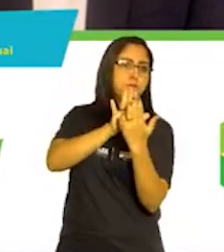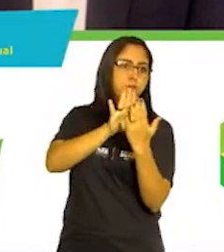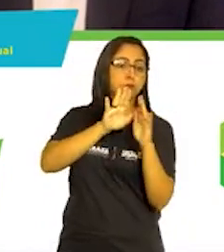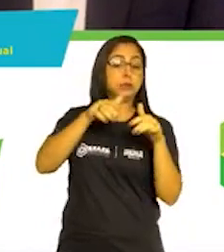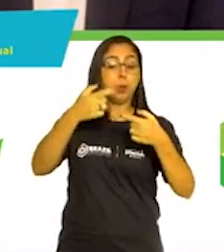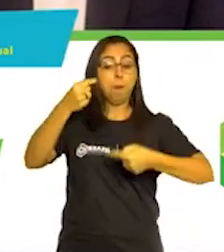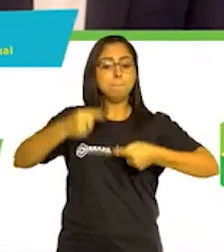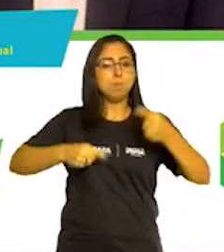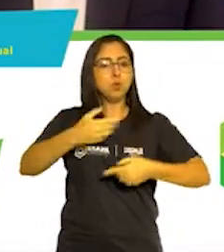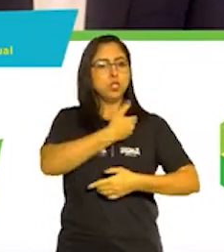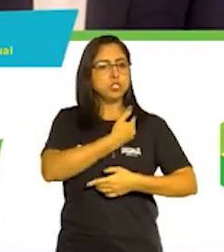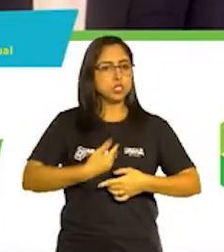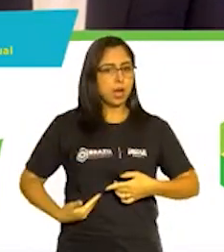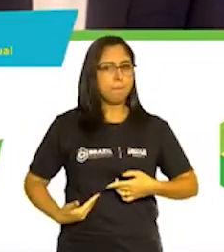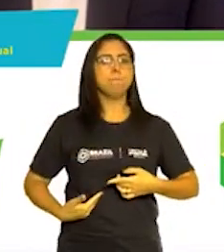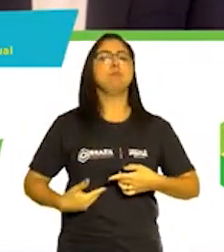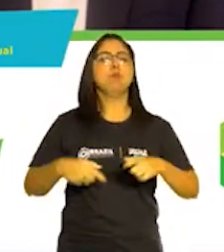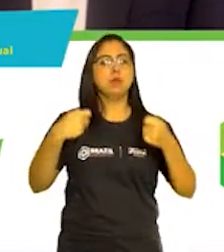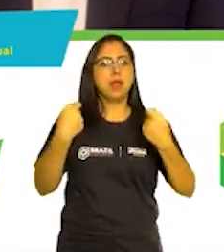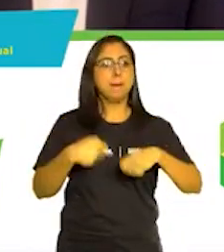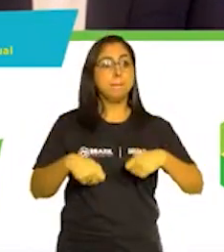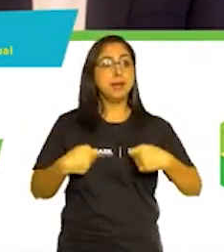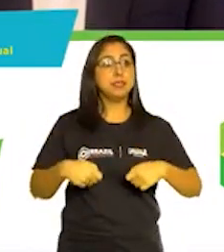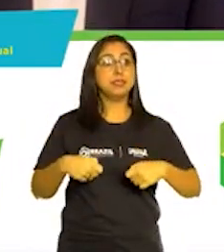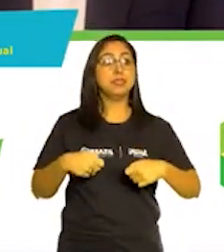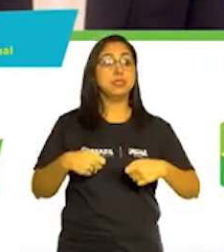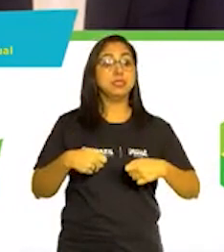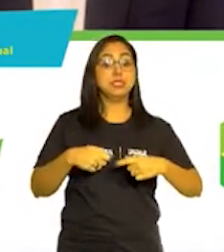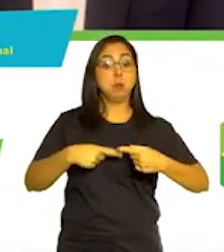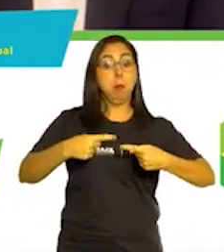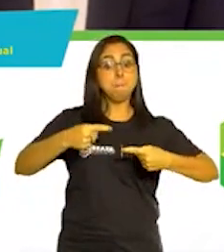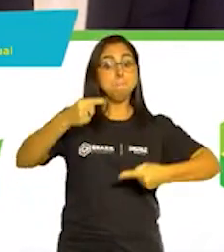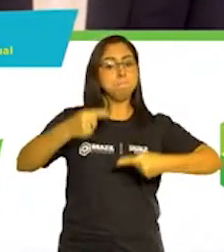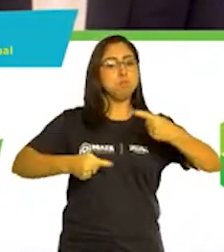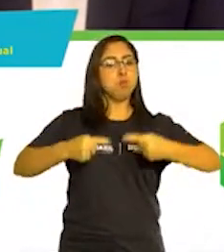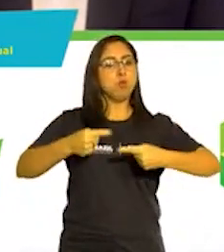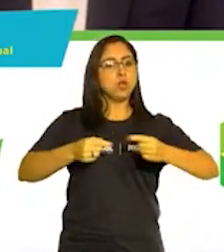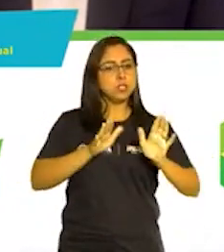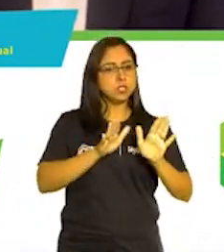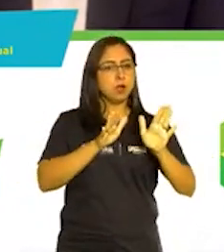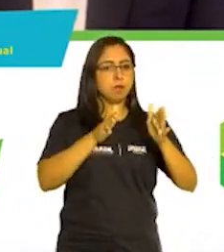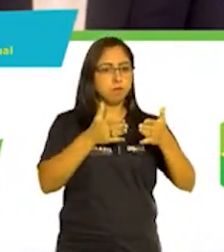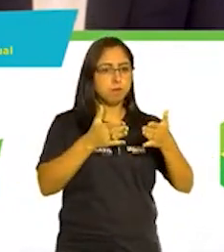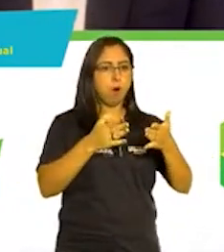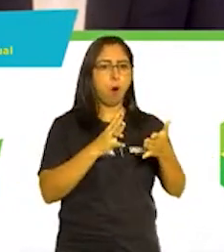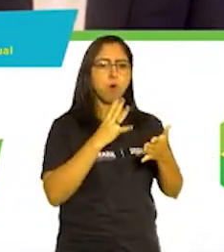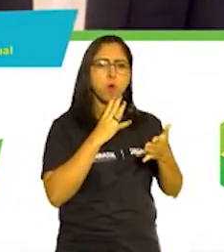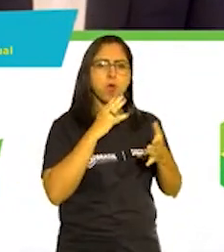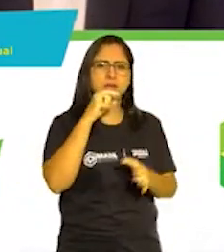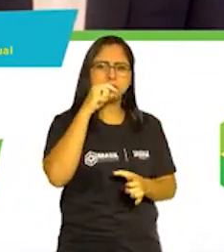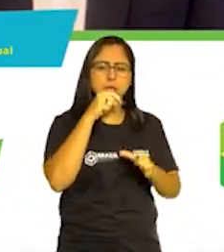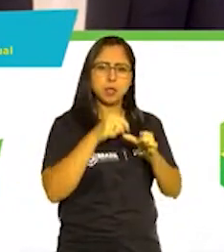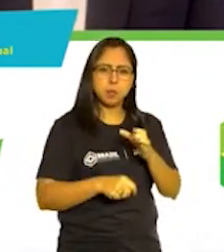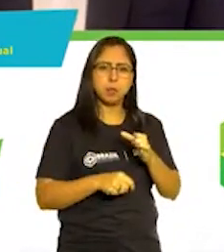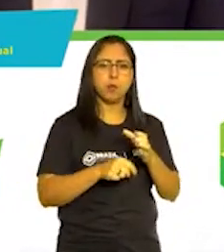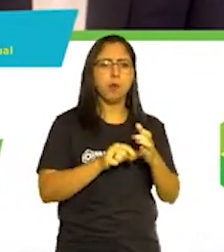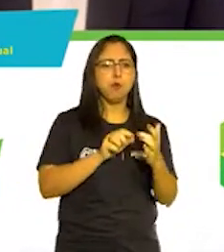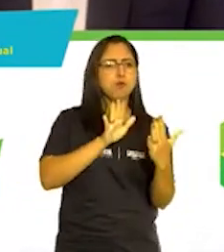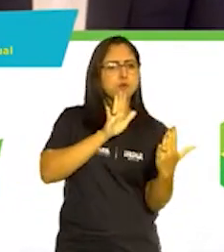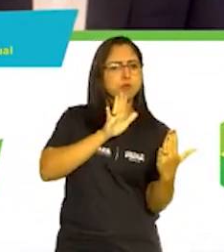deixar de ser uma política cega, ser uma política desindexada e com base local